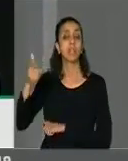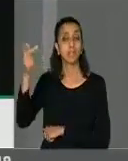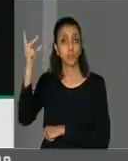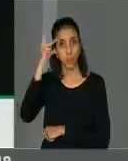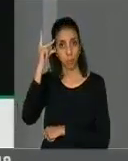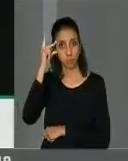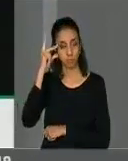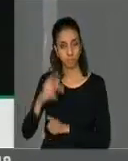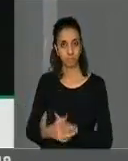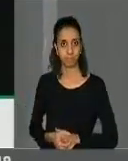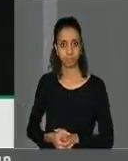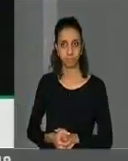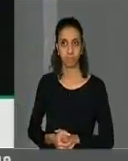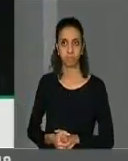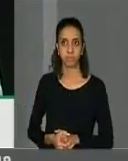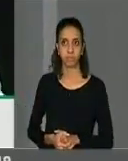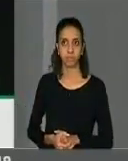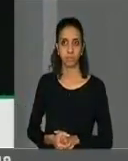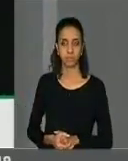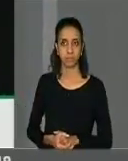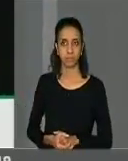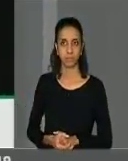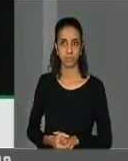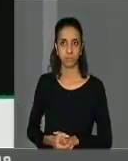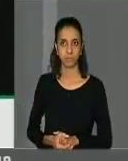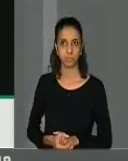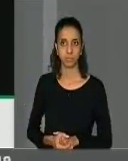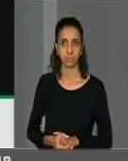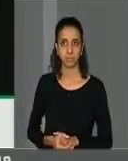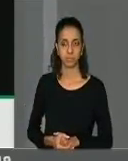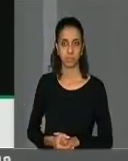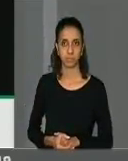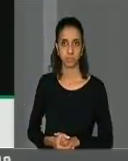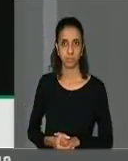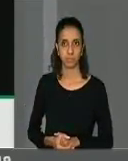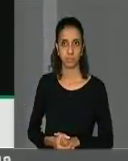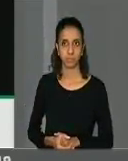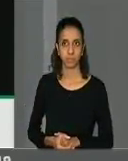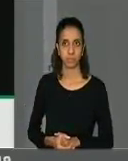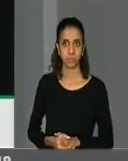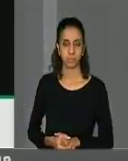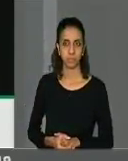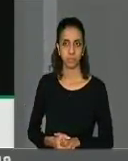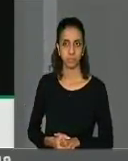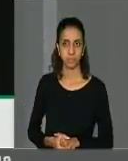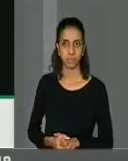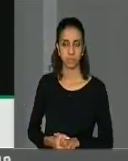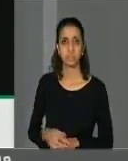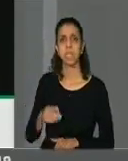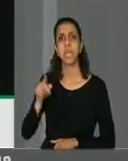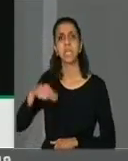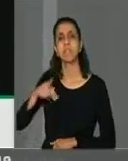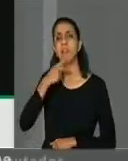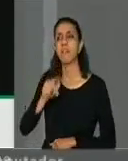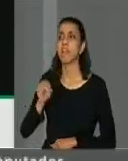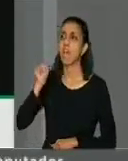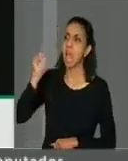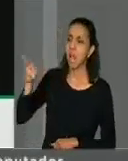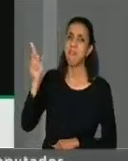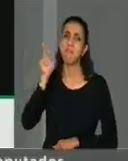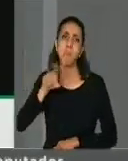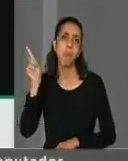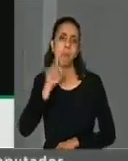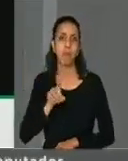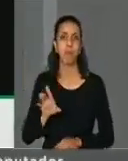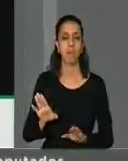Dilma. E eles alegavam de que ela tinha feito pedaladas,